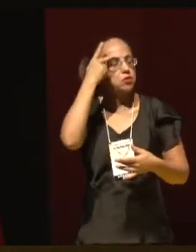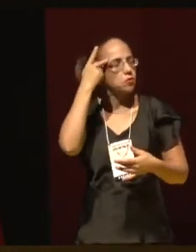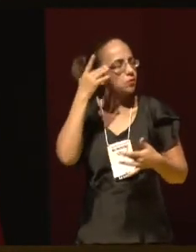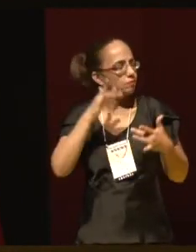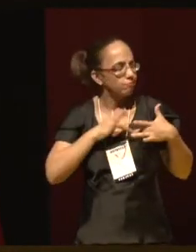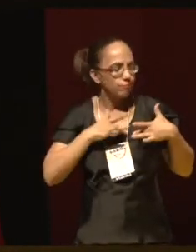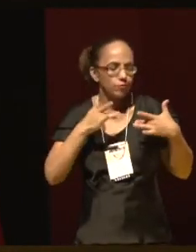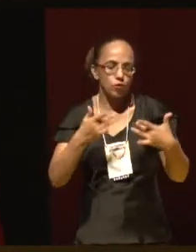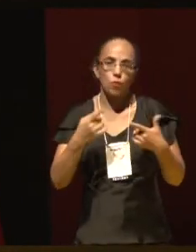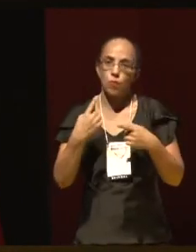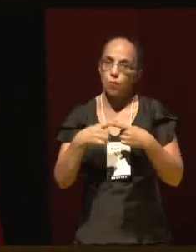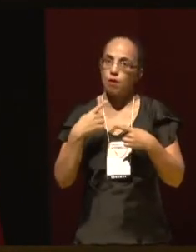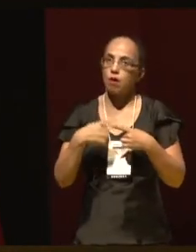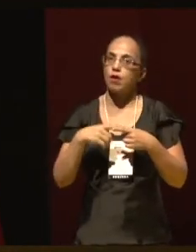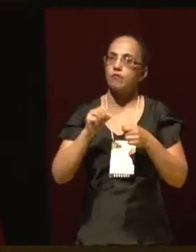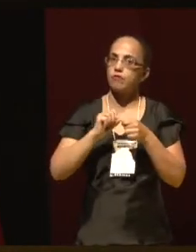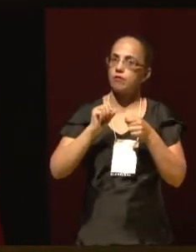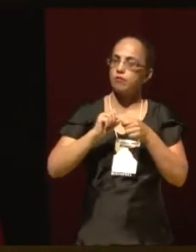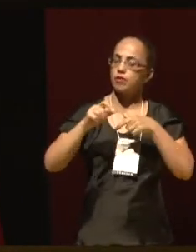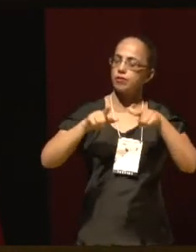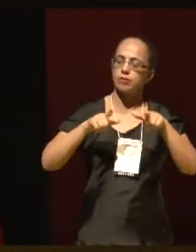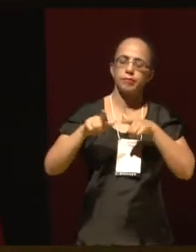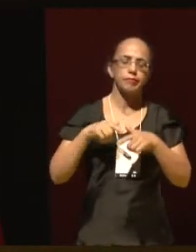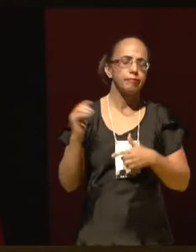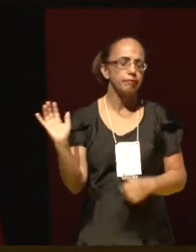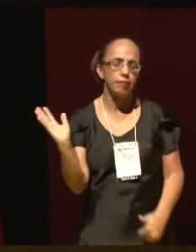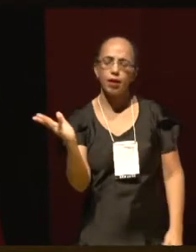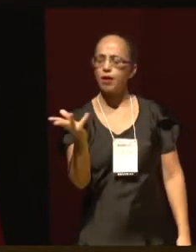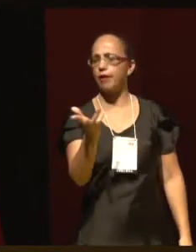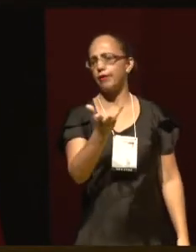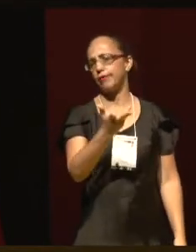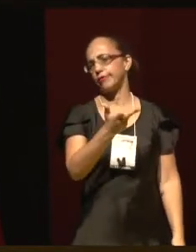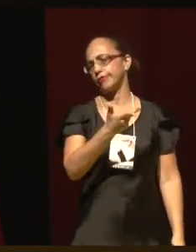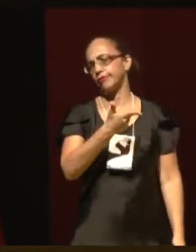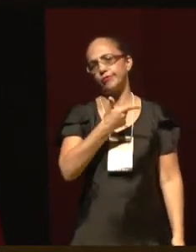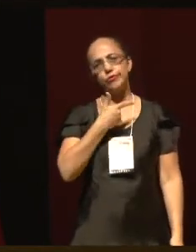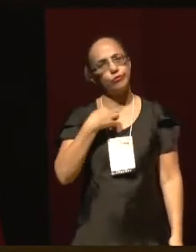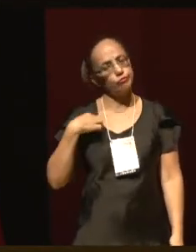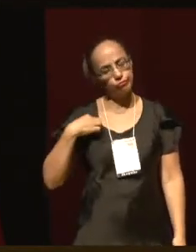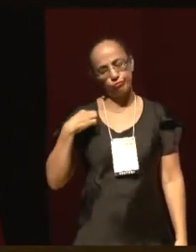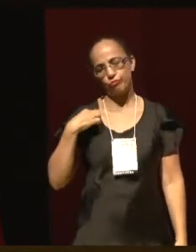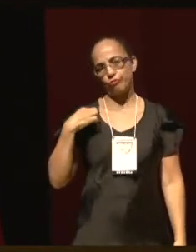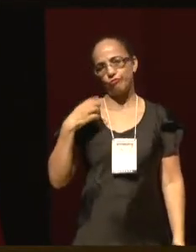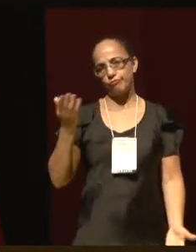devotadas, porque estão fazendo um trabalho maravilhoso, voluntário.